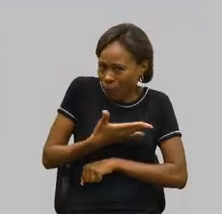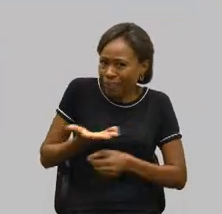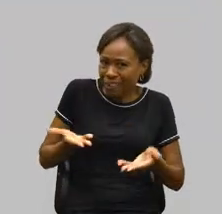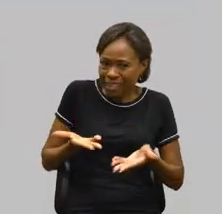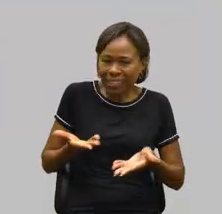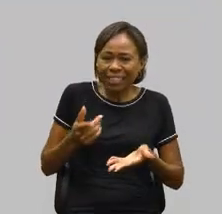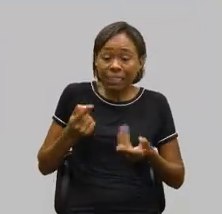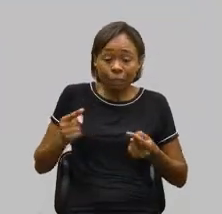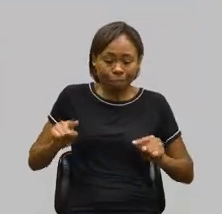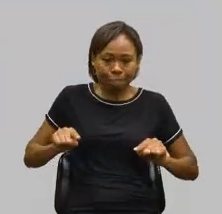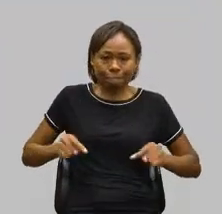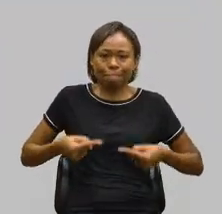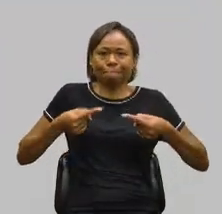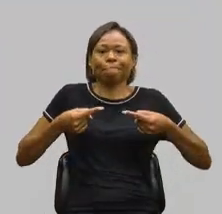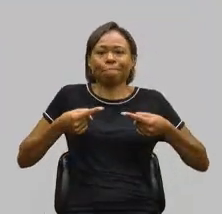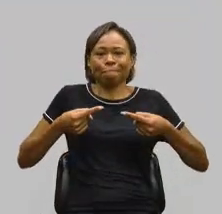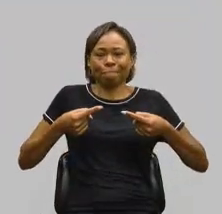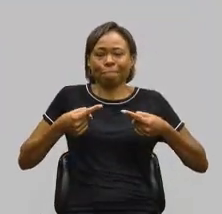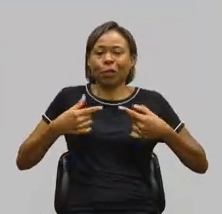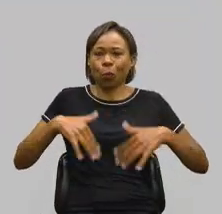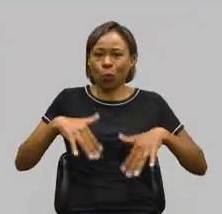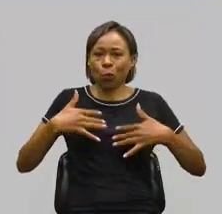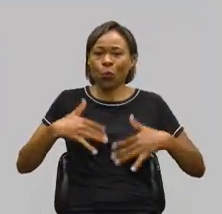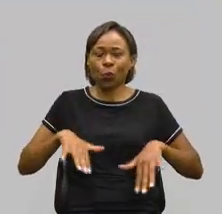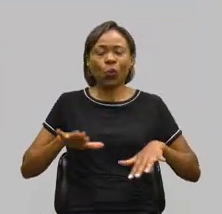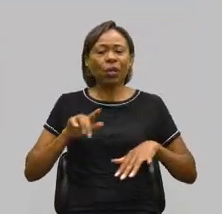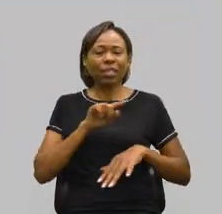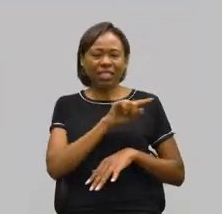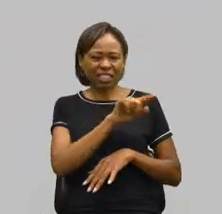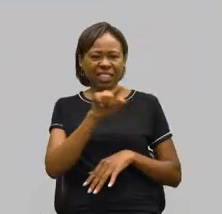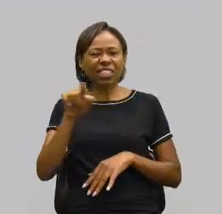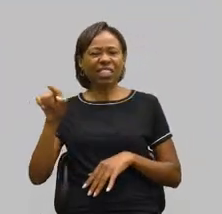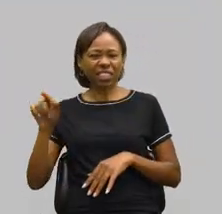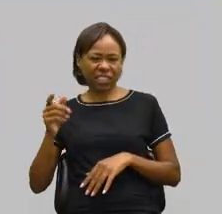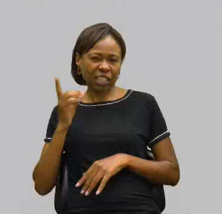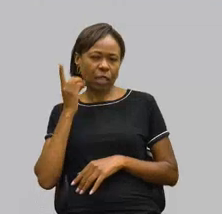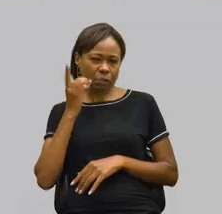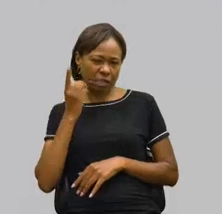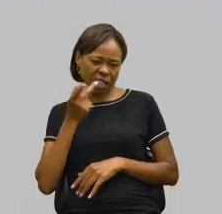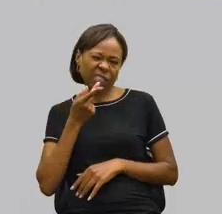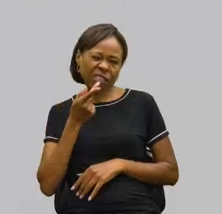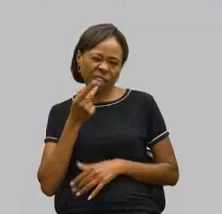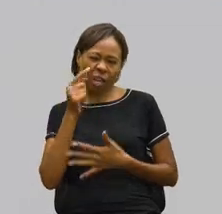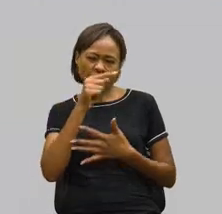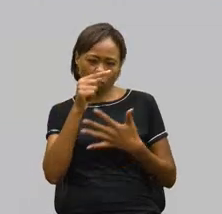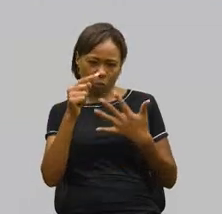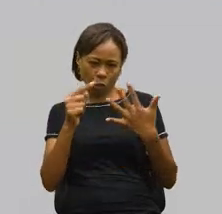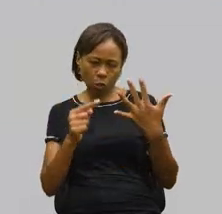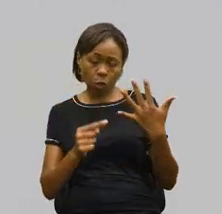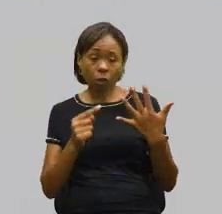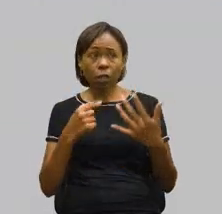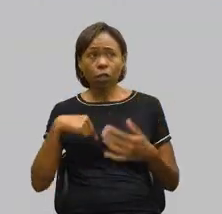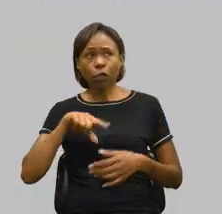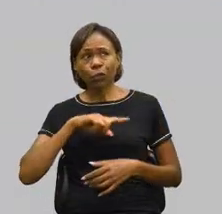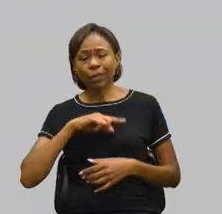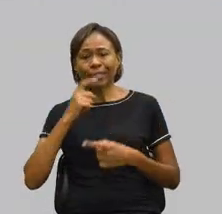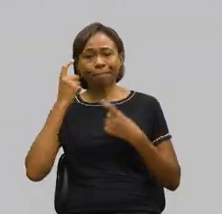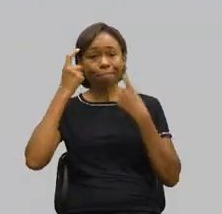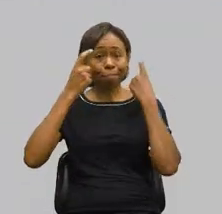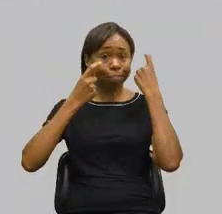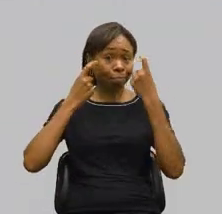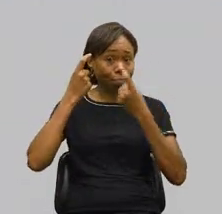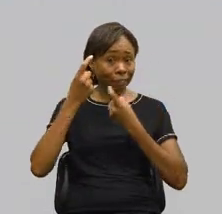grande eh acho que os colegas já arguiram aqui algumas questões a gente tem preocupações com os